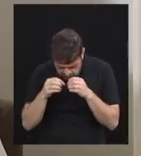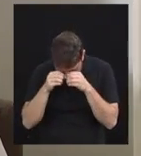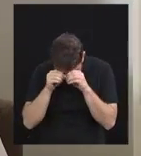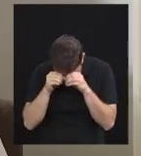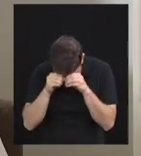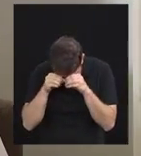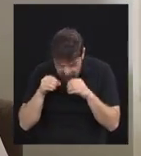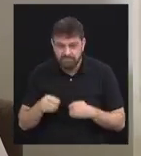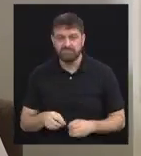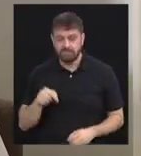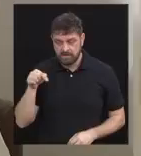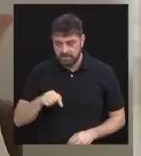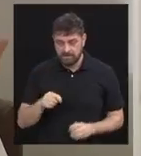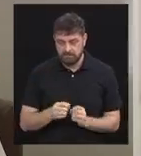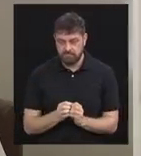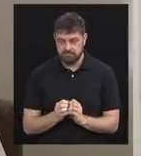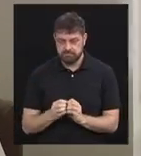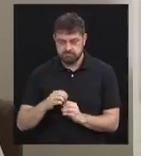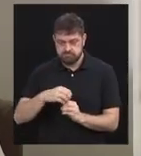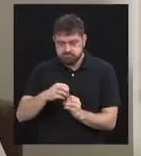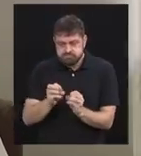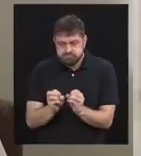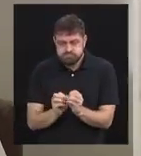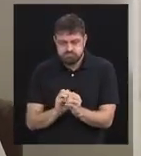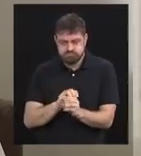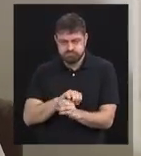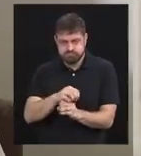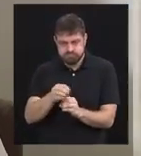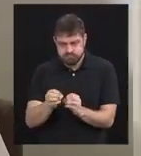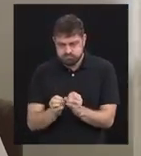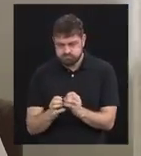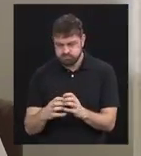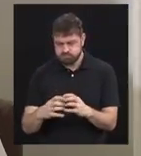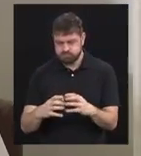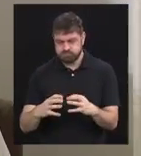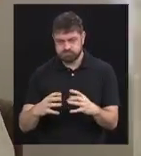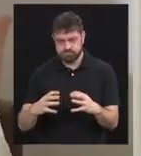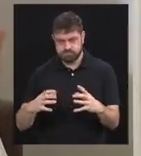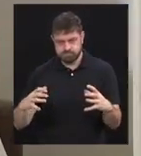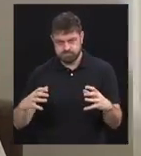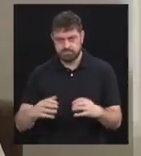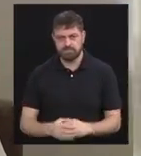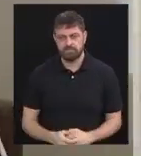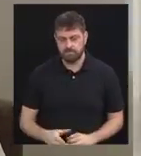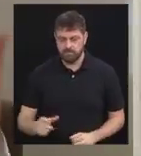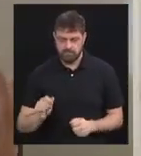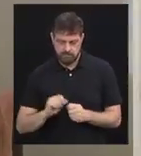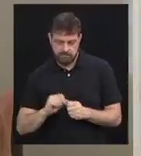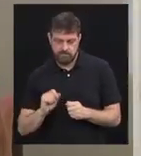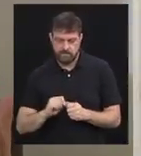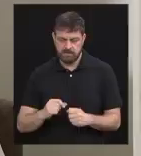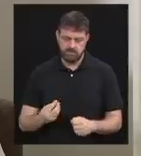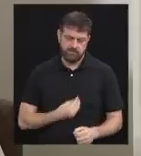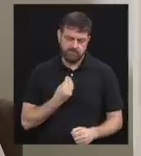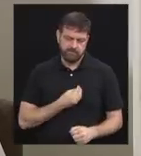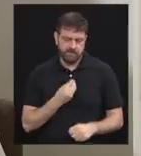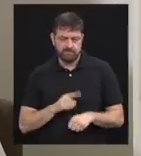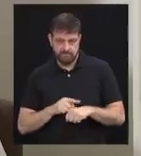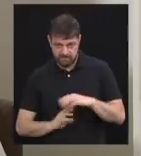e ele se multiplica, ela nasce, multiplica, faz a sua